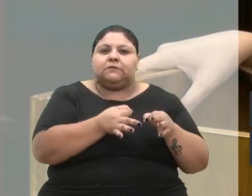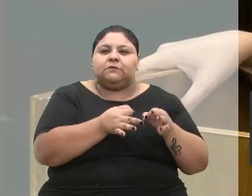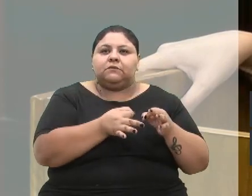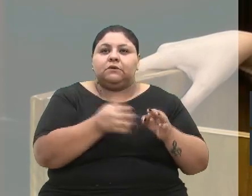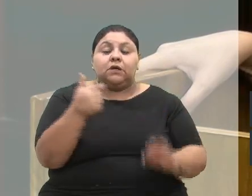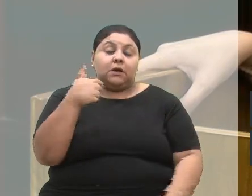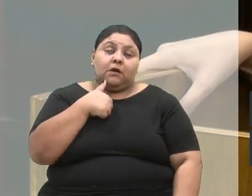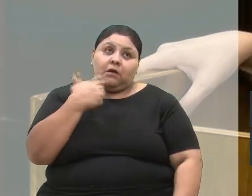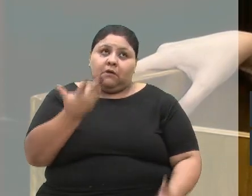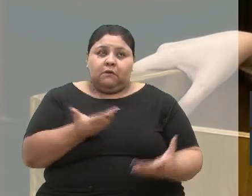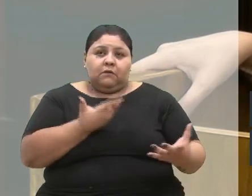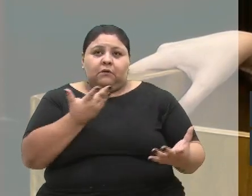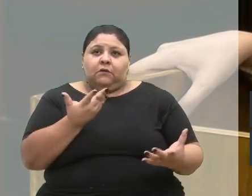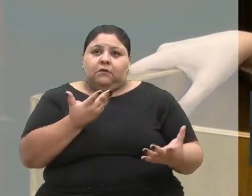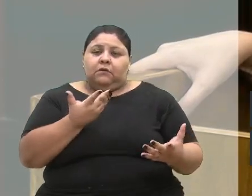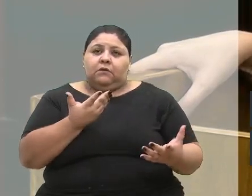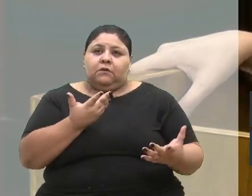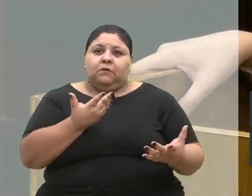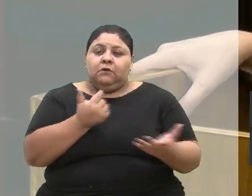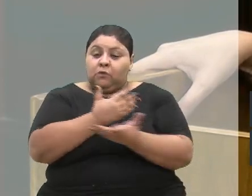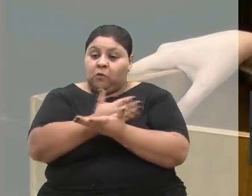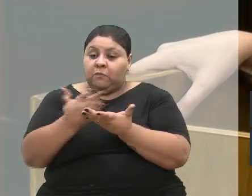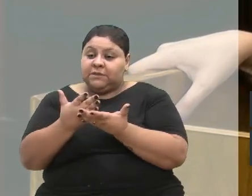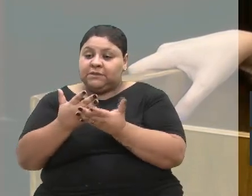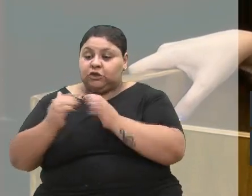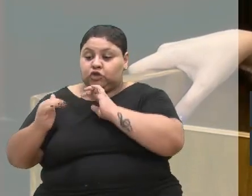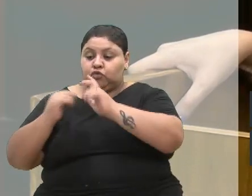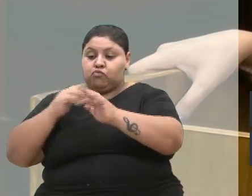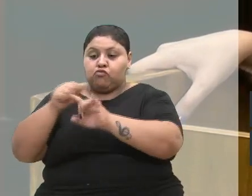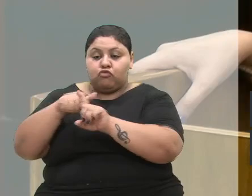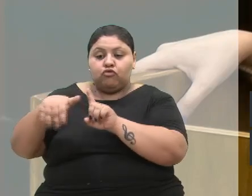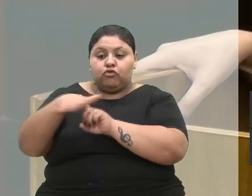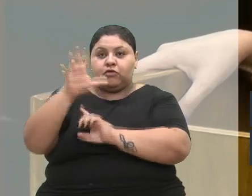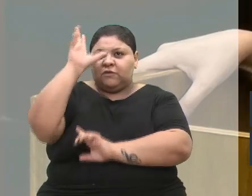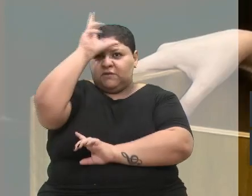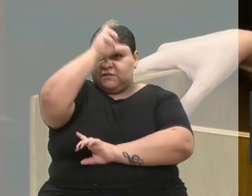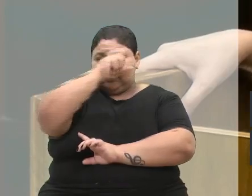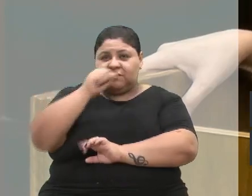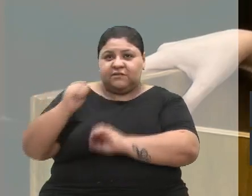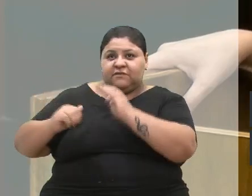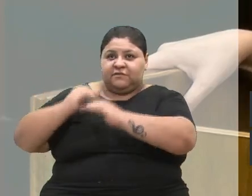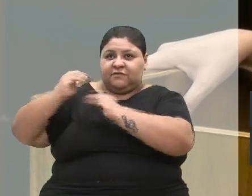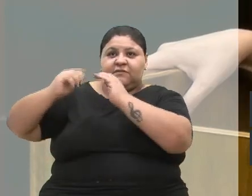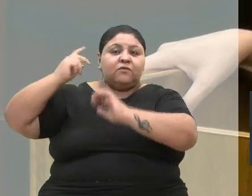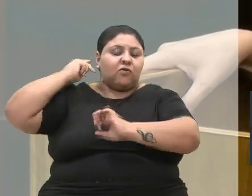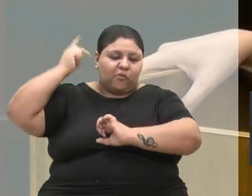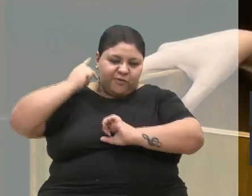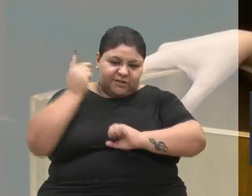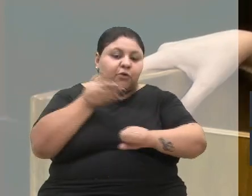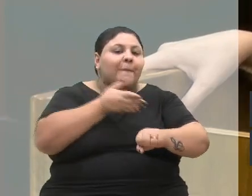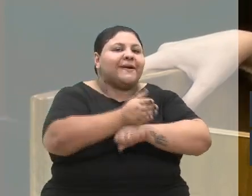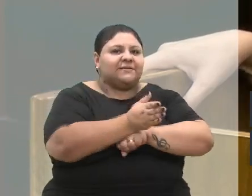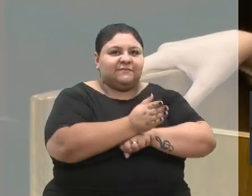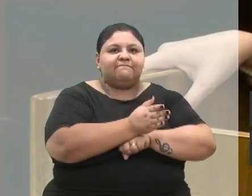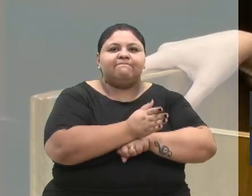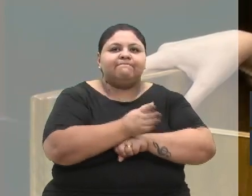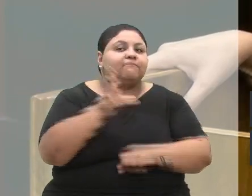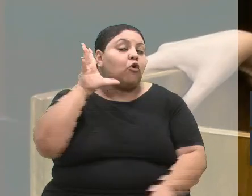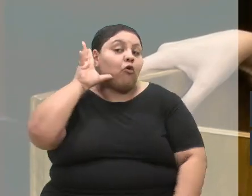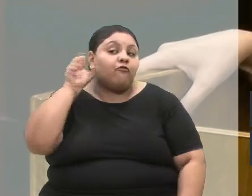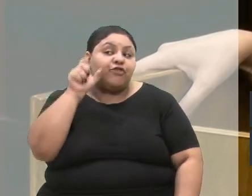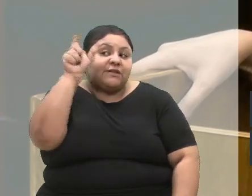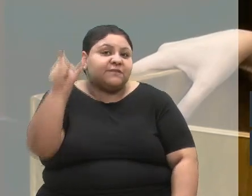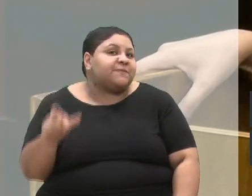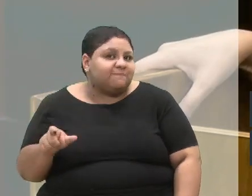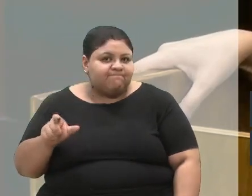Eu, né, venho do movimento social, aprendi que a gente constrói política com participação, né, ouvindo as